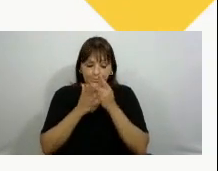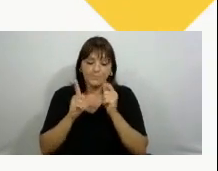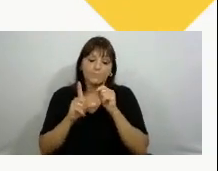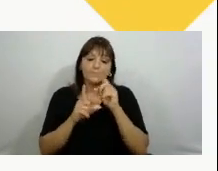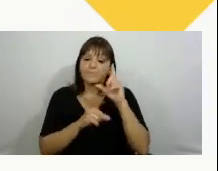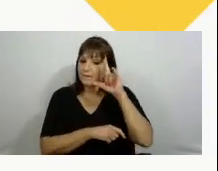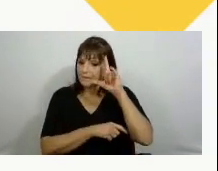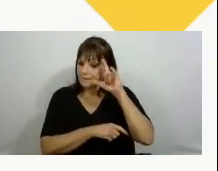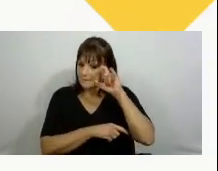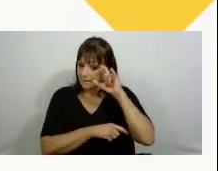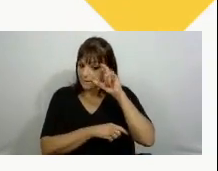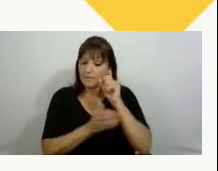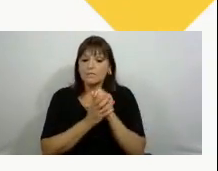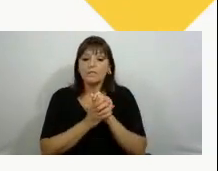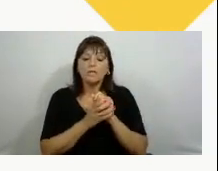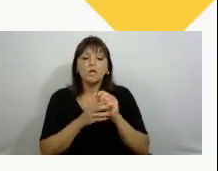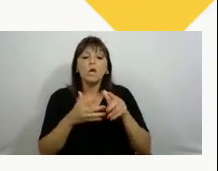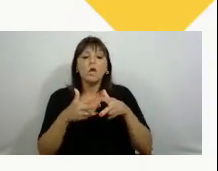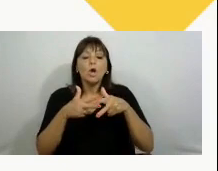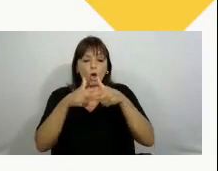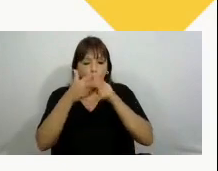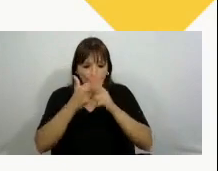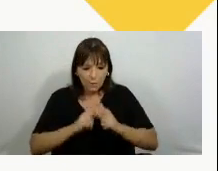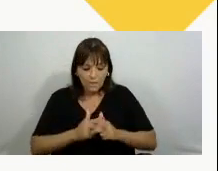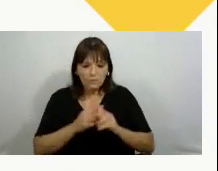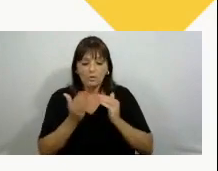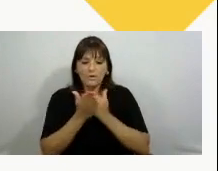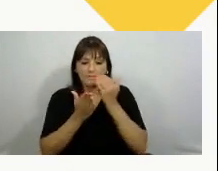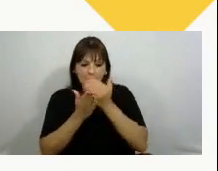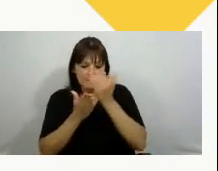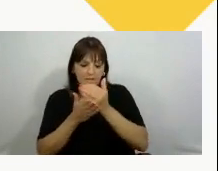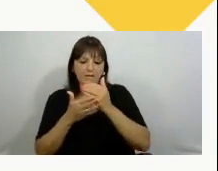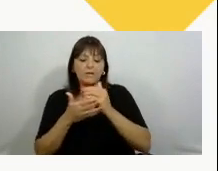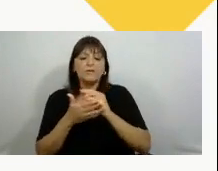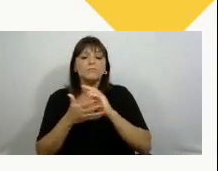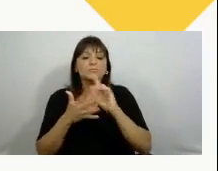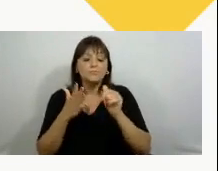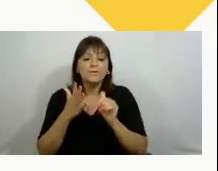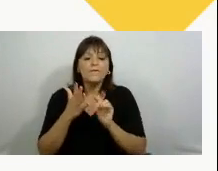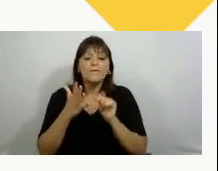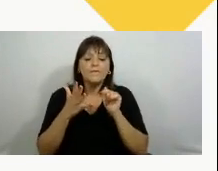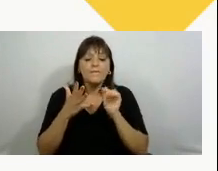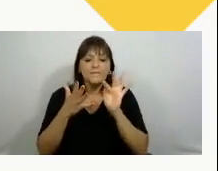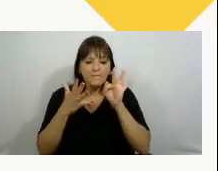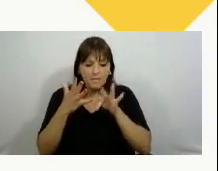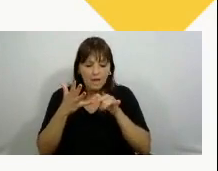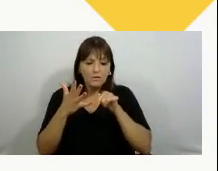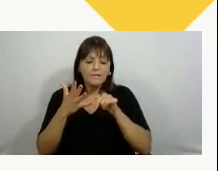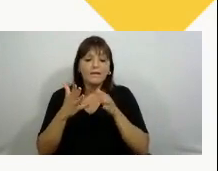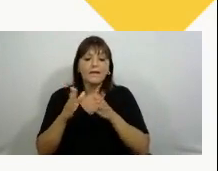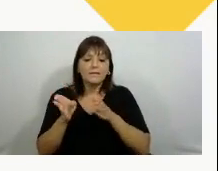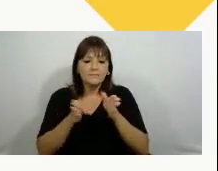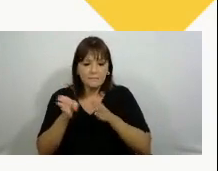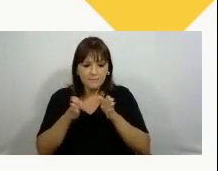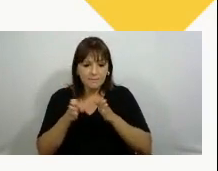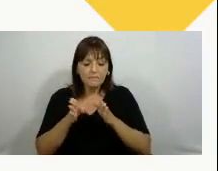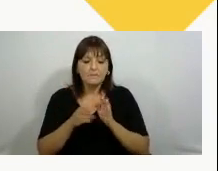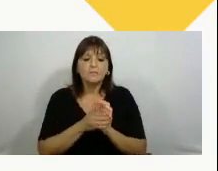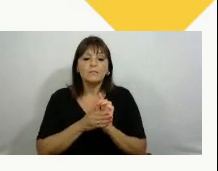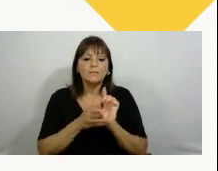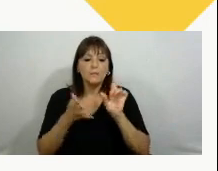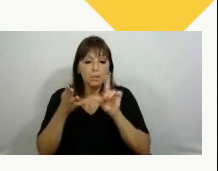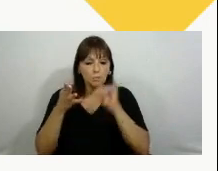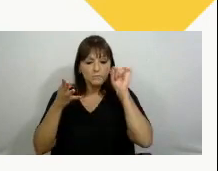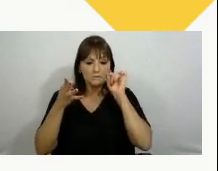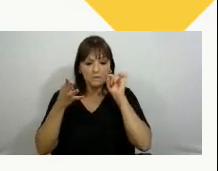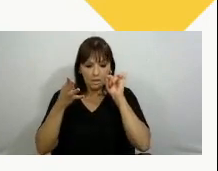ali vários itens, você vai para o final, que tem acessibilidade, e aciona ali a opção de escrever texto alternativo. E aí sim